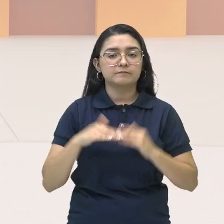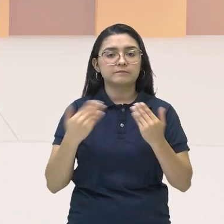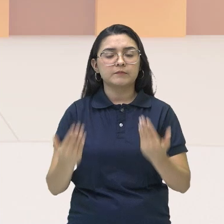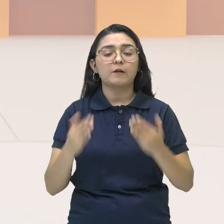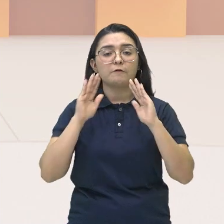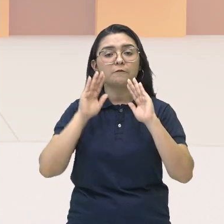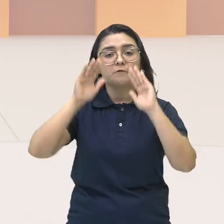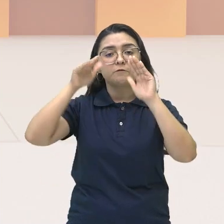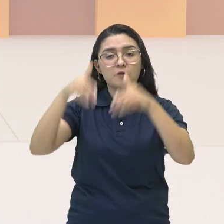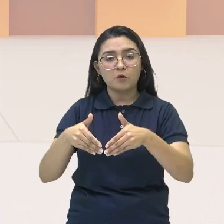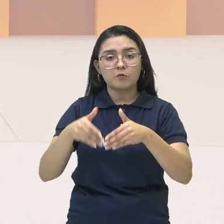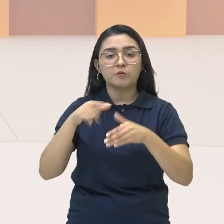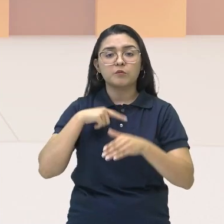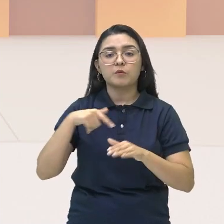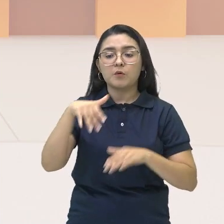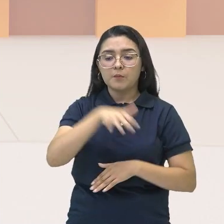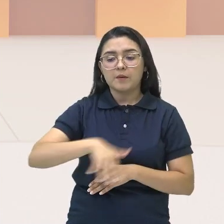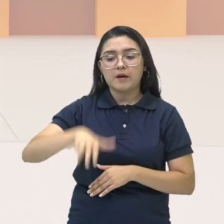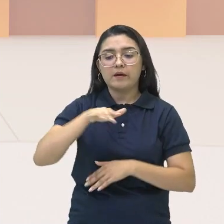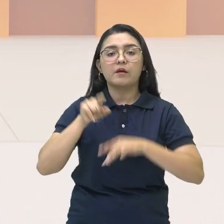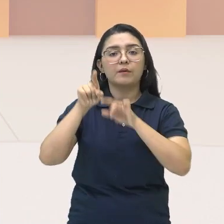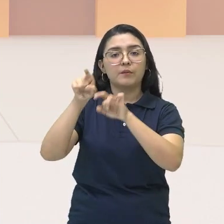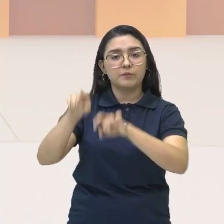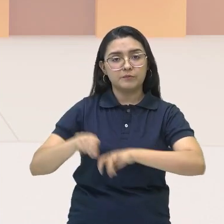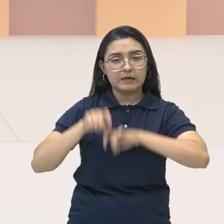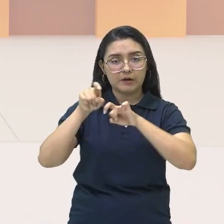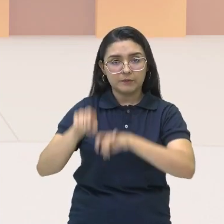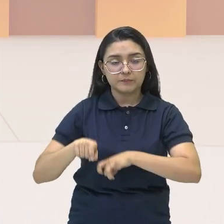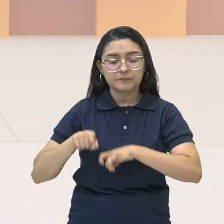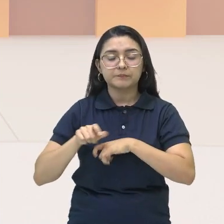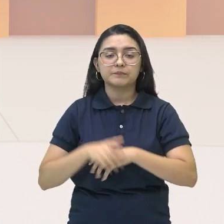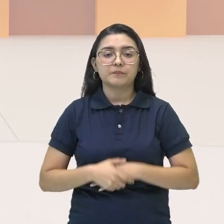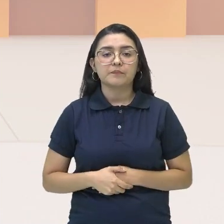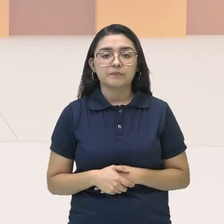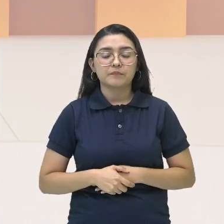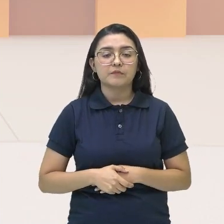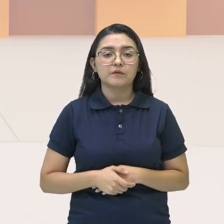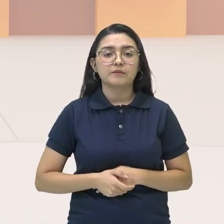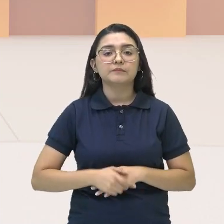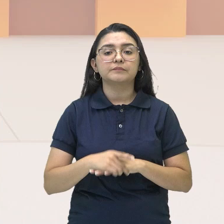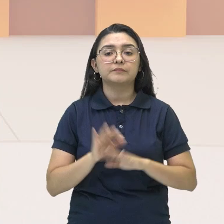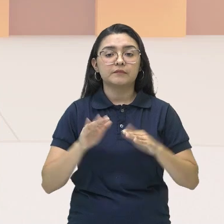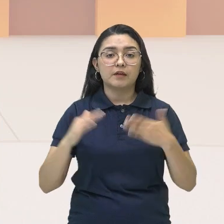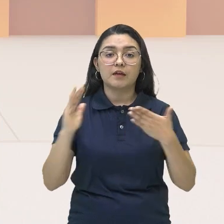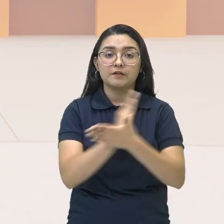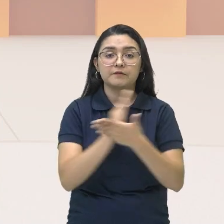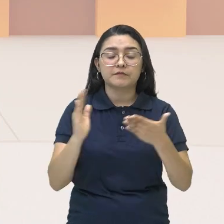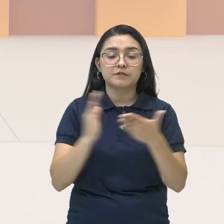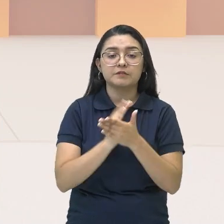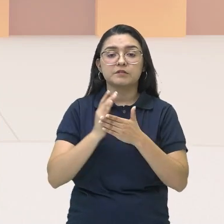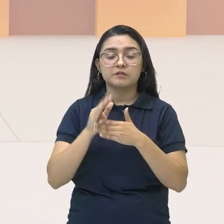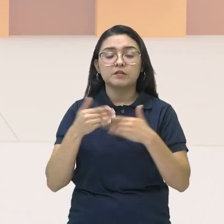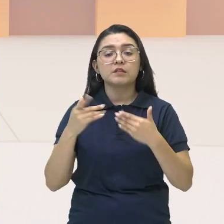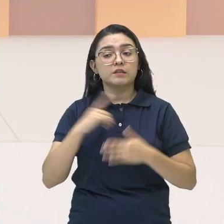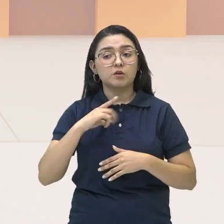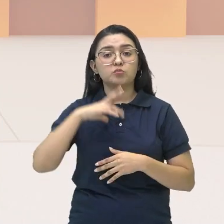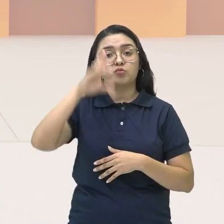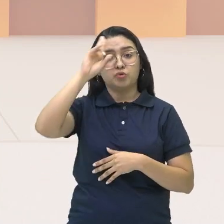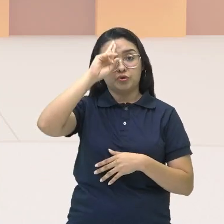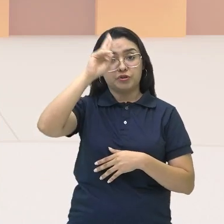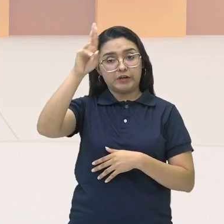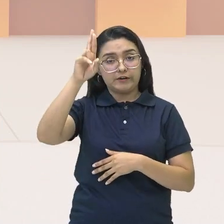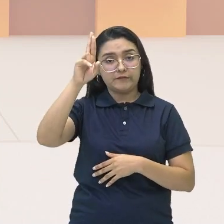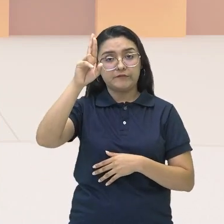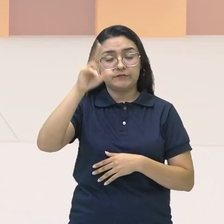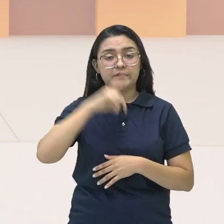vezes voltado para uma propriedade rural, né, e muitas vezes essa propriedade é de uma outra pessoa, né? O